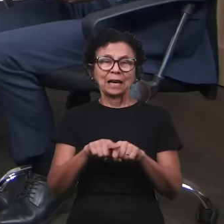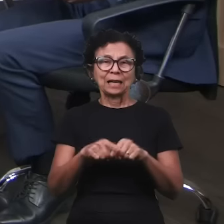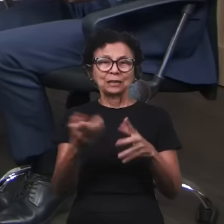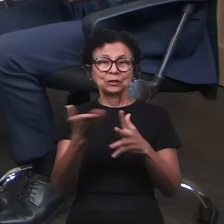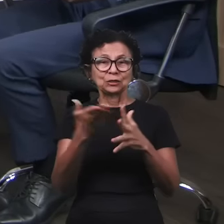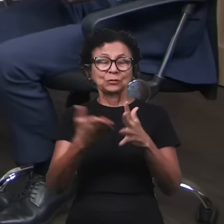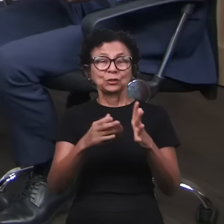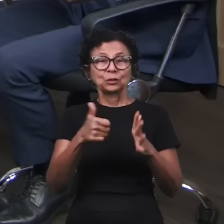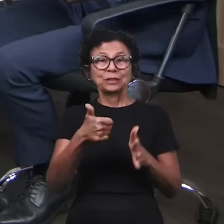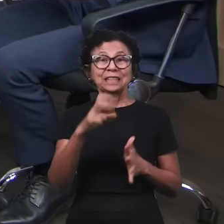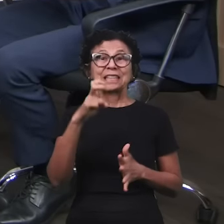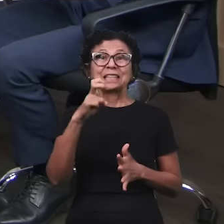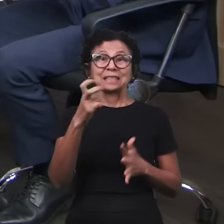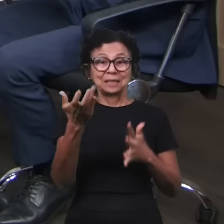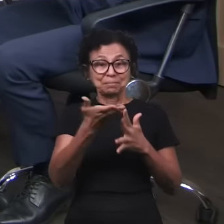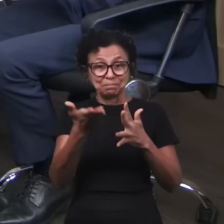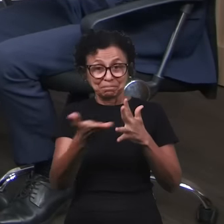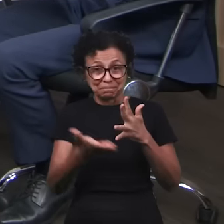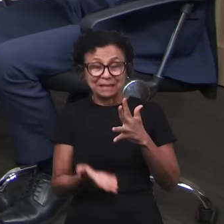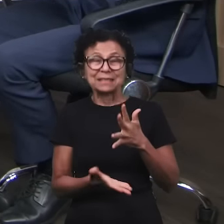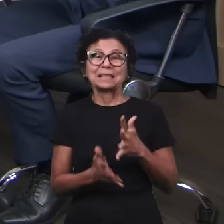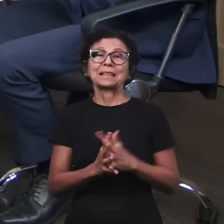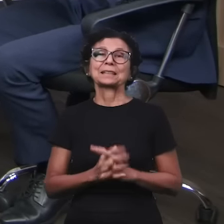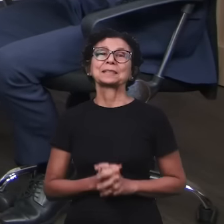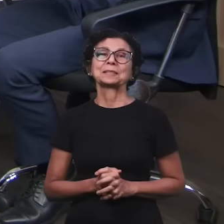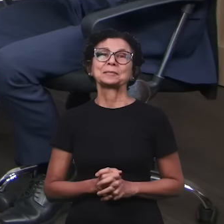Deve estar bem rico mesmo. Mas